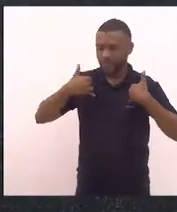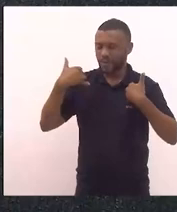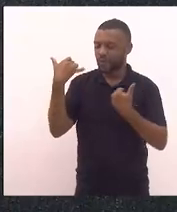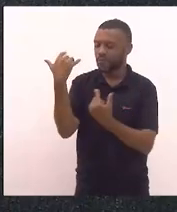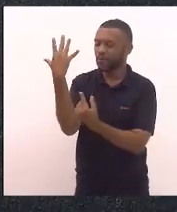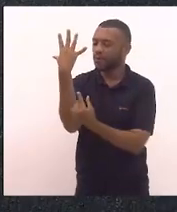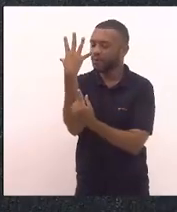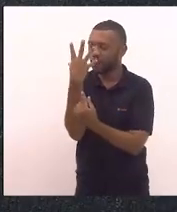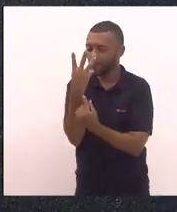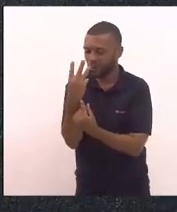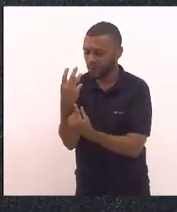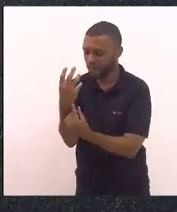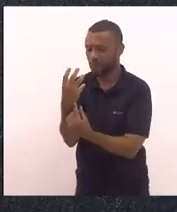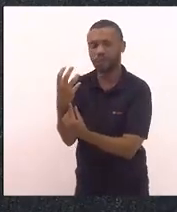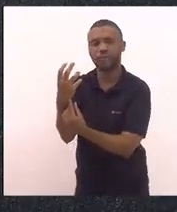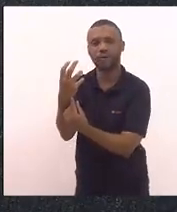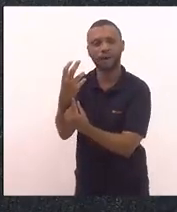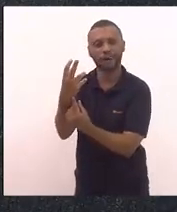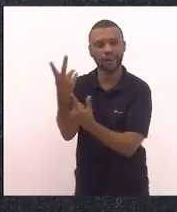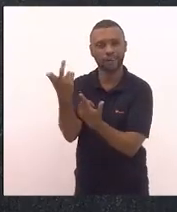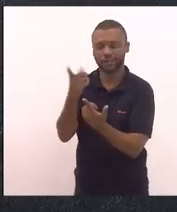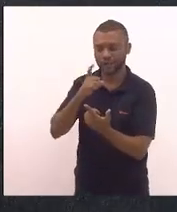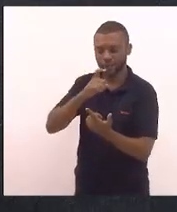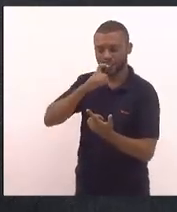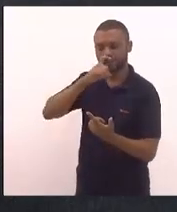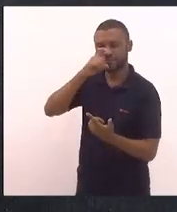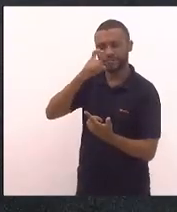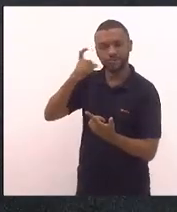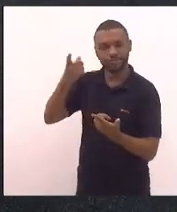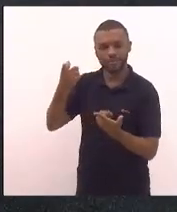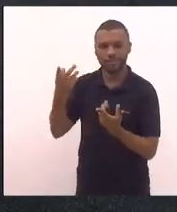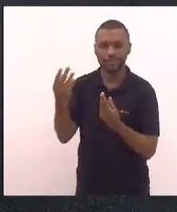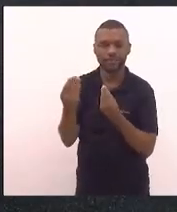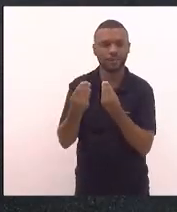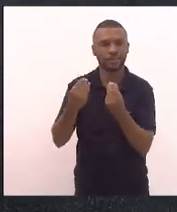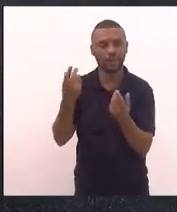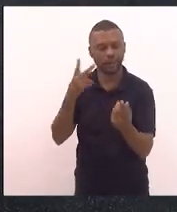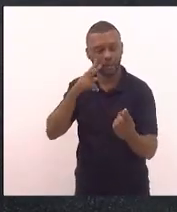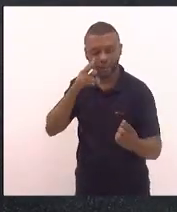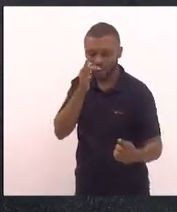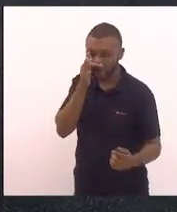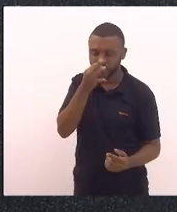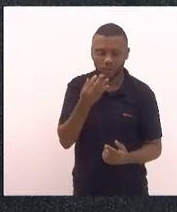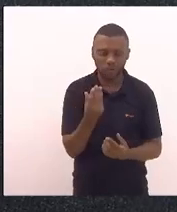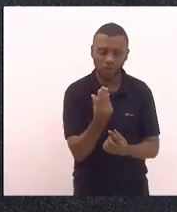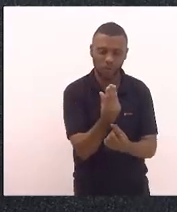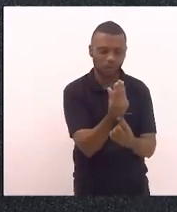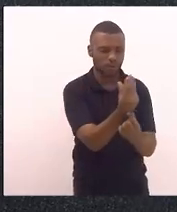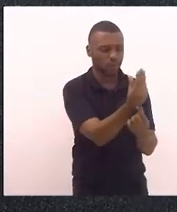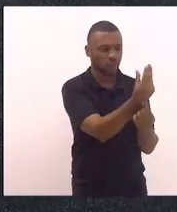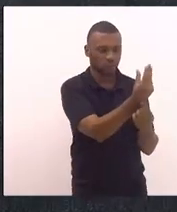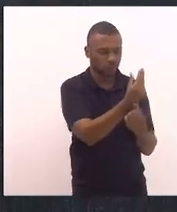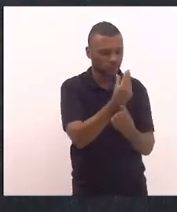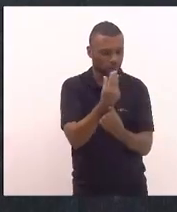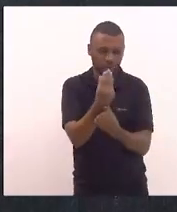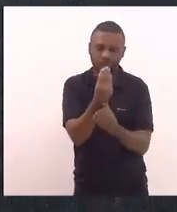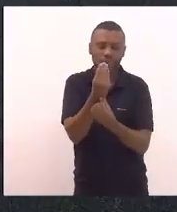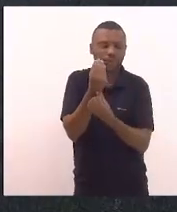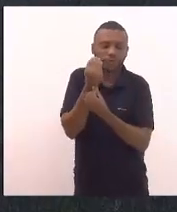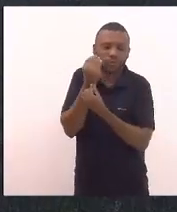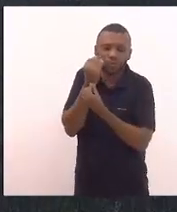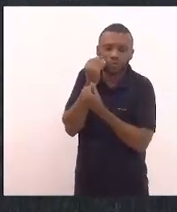presunçosa, tão vaidosa. Pois olha, a rosa tem prazer em ser